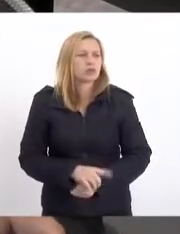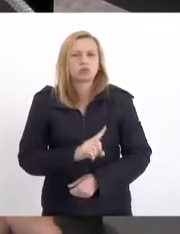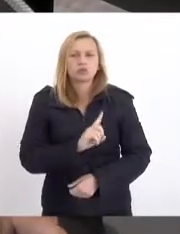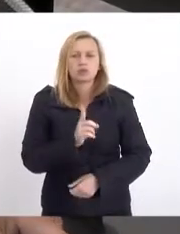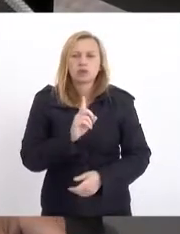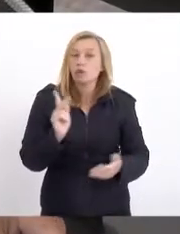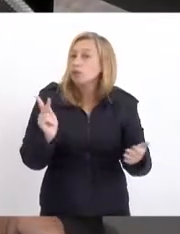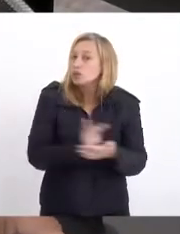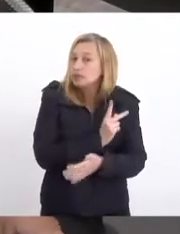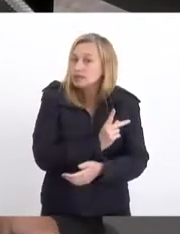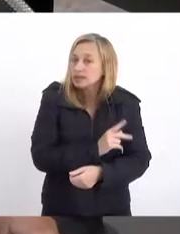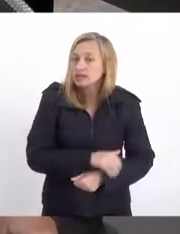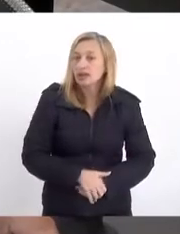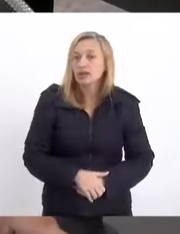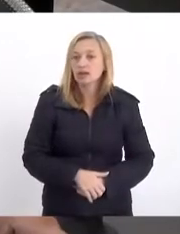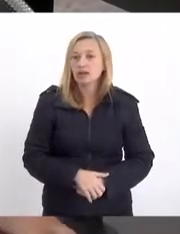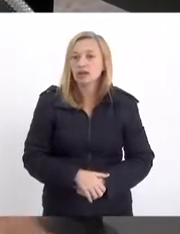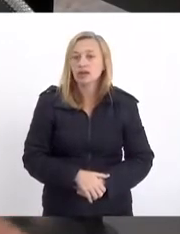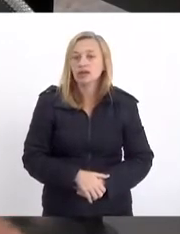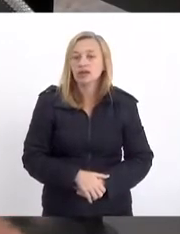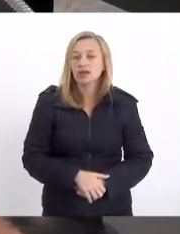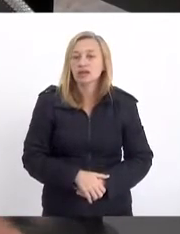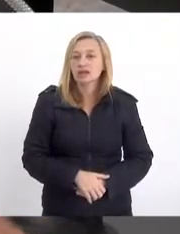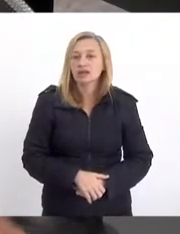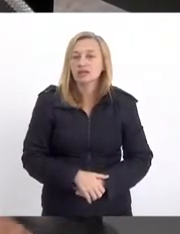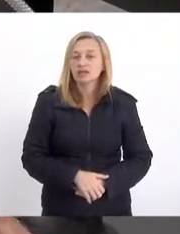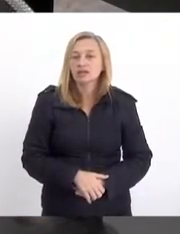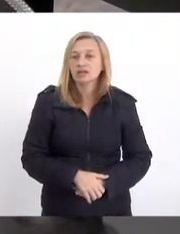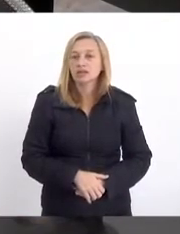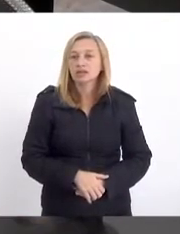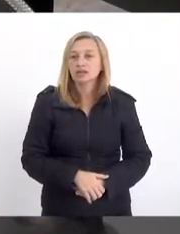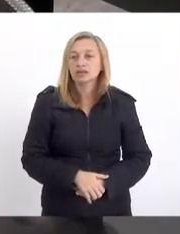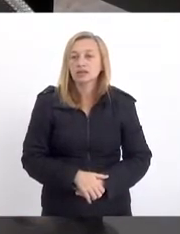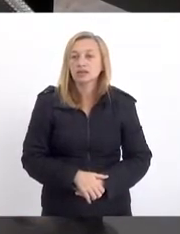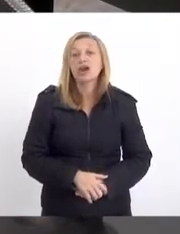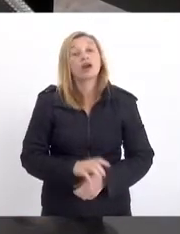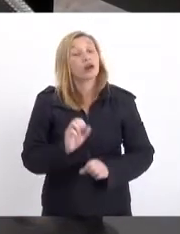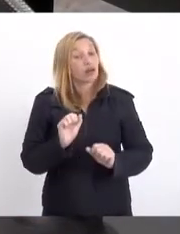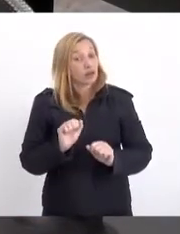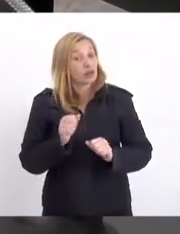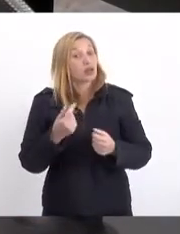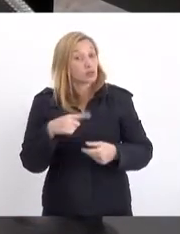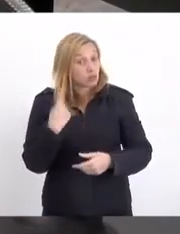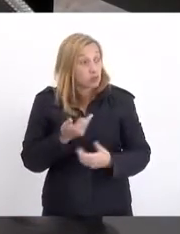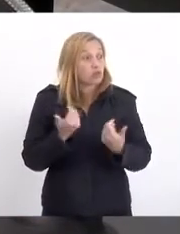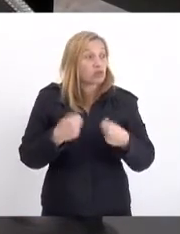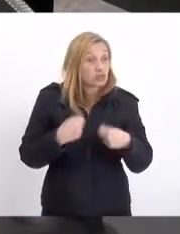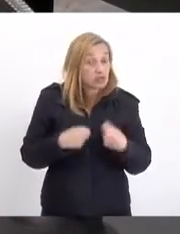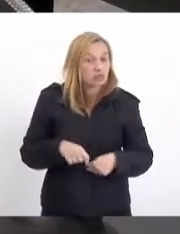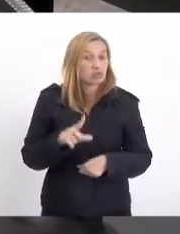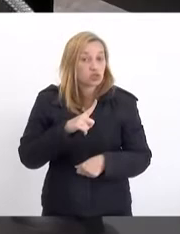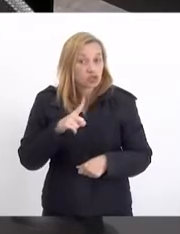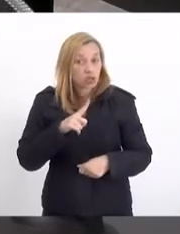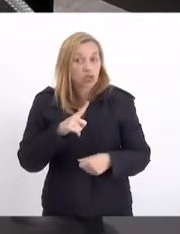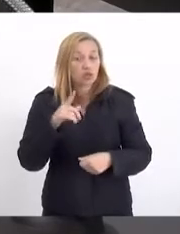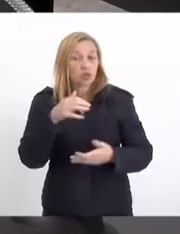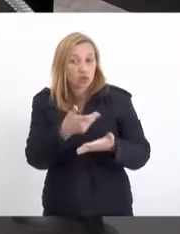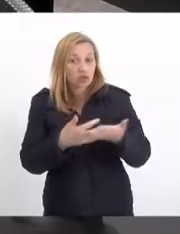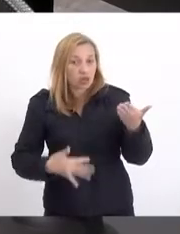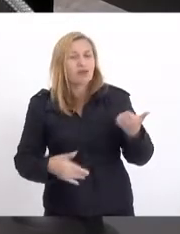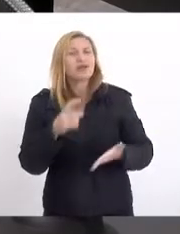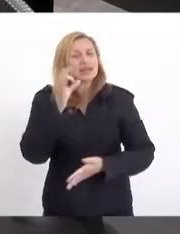correr o risco de ser leviano, é claro que nós devemos ter esse cronograma. Nós